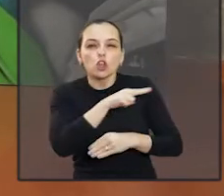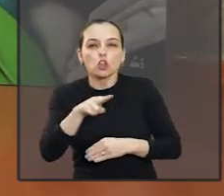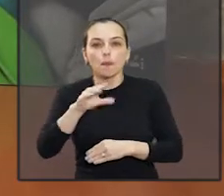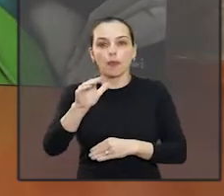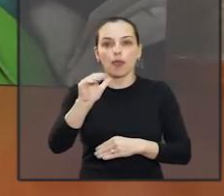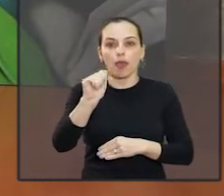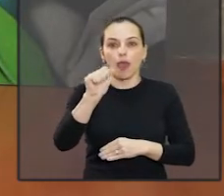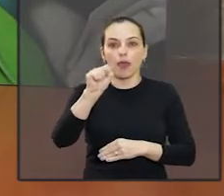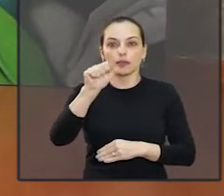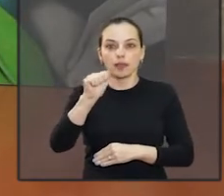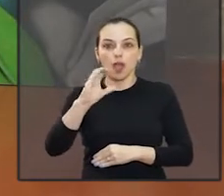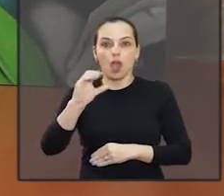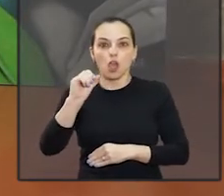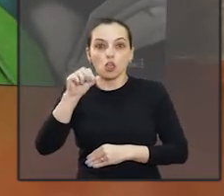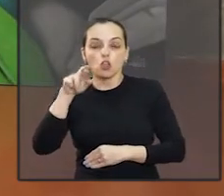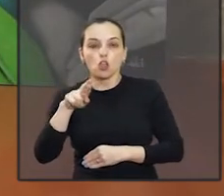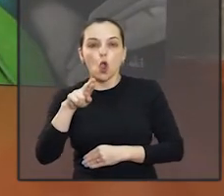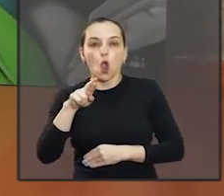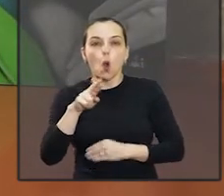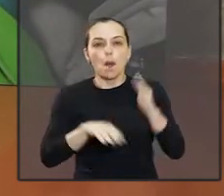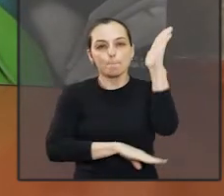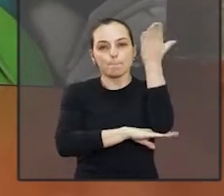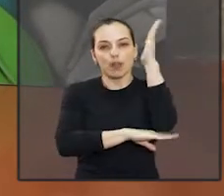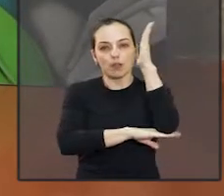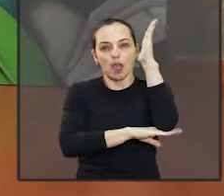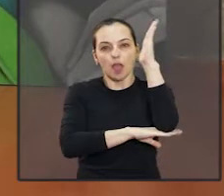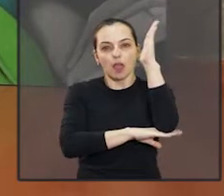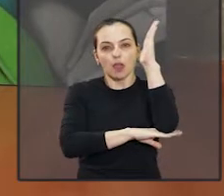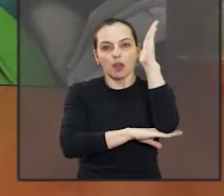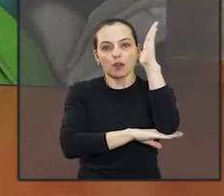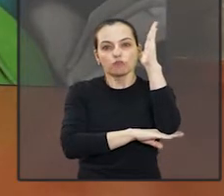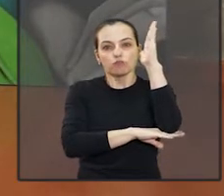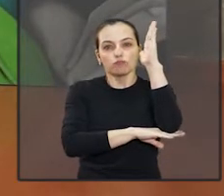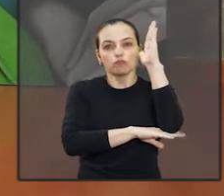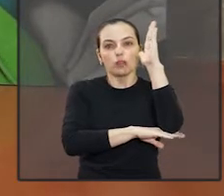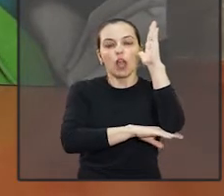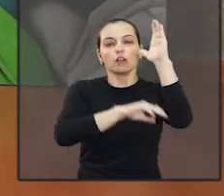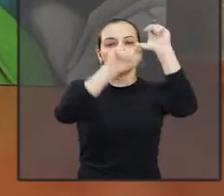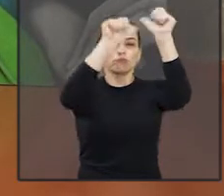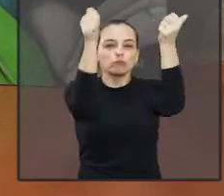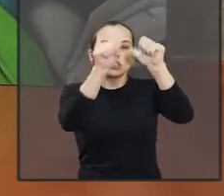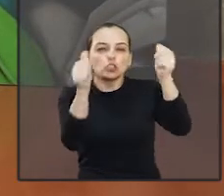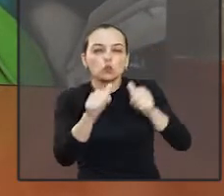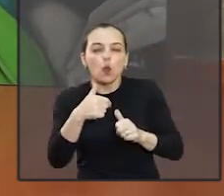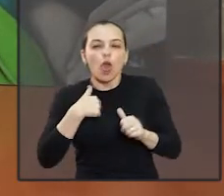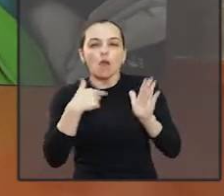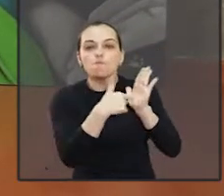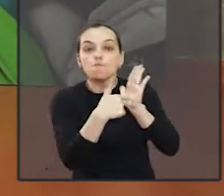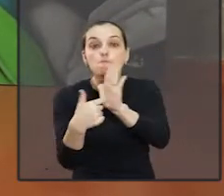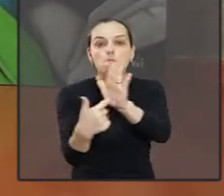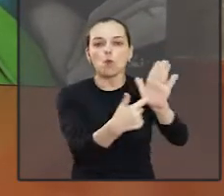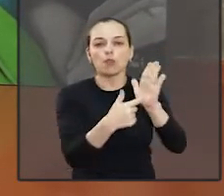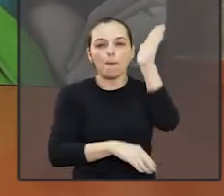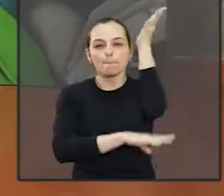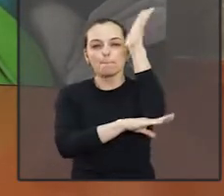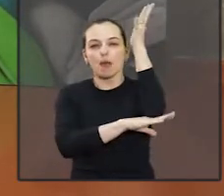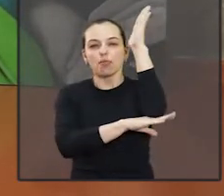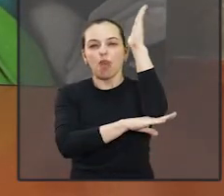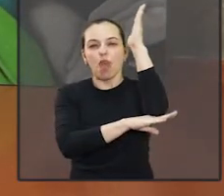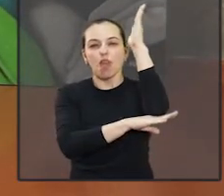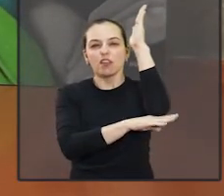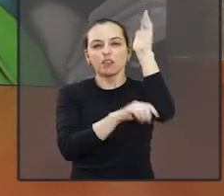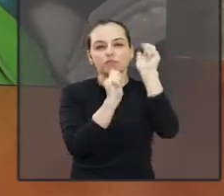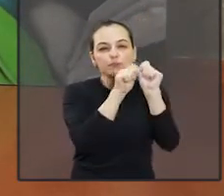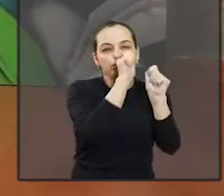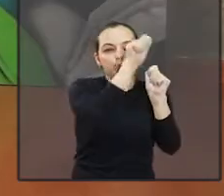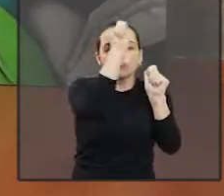que foi uma peça em madeira com o cabelo dessa era um retrato feminino, o cabelo era uma